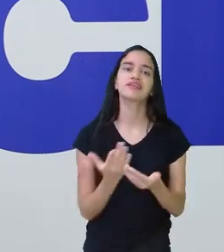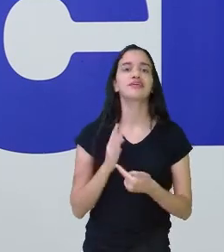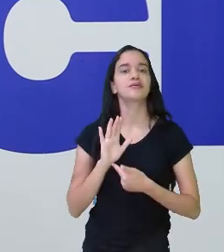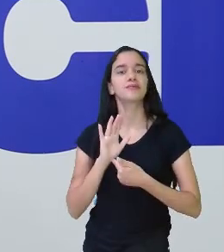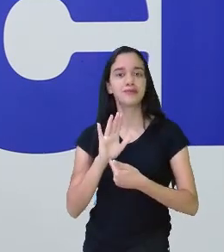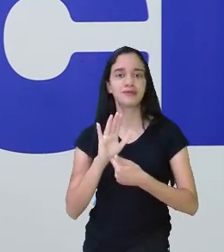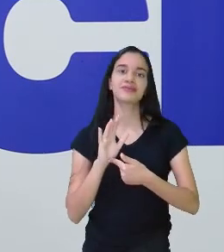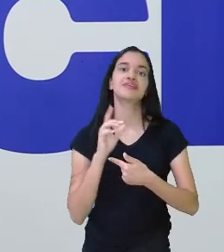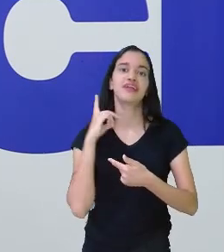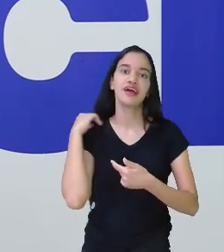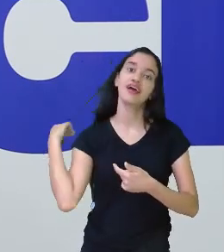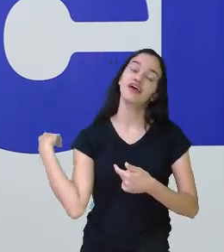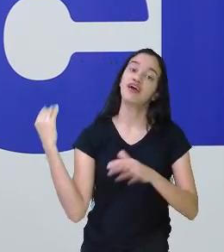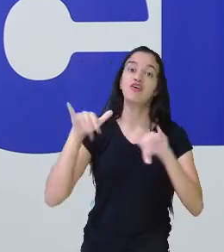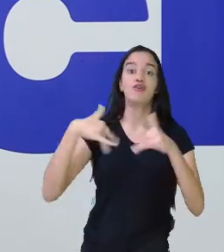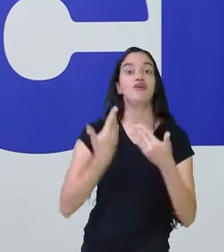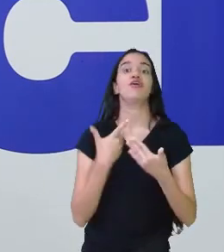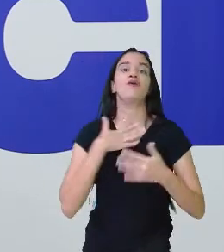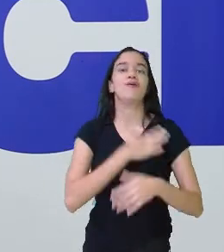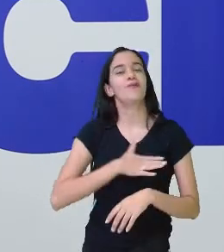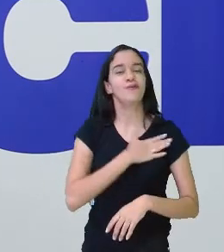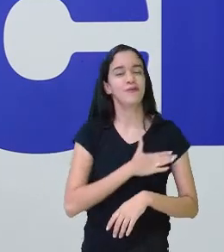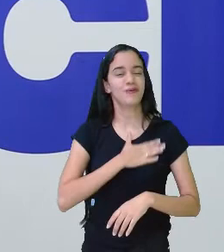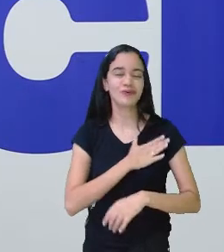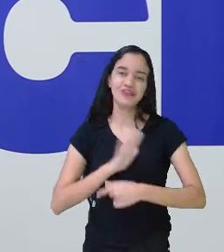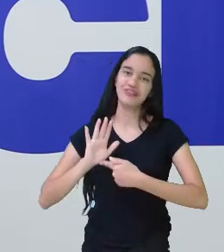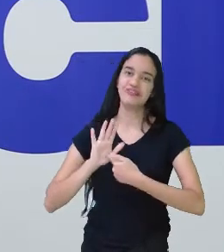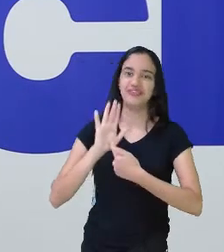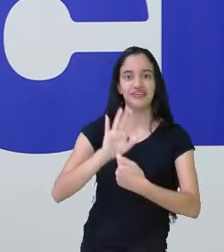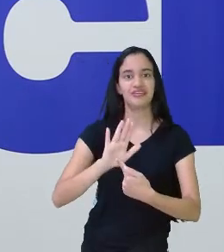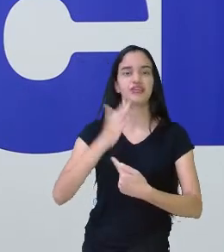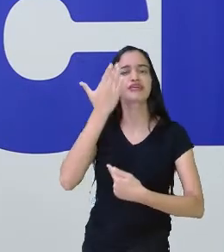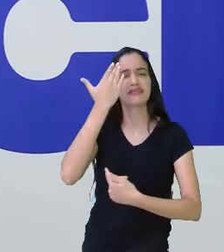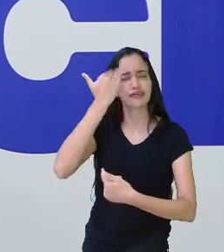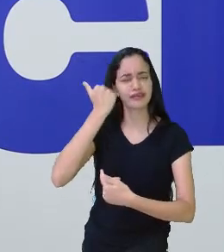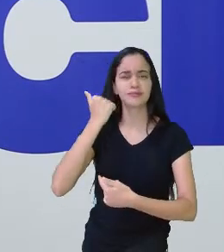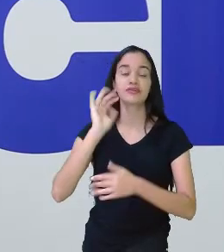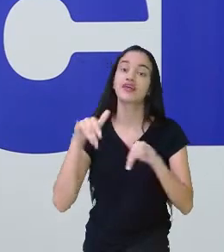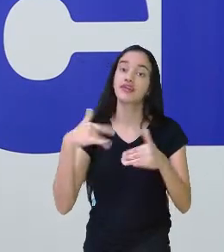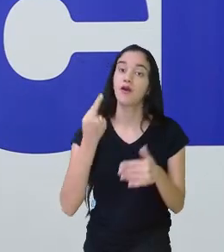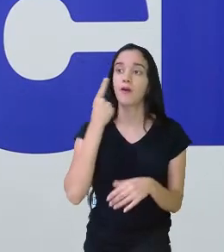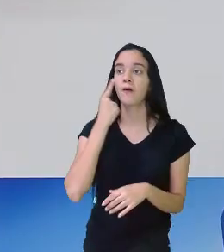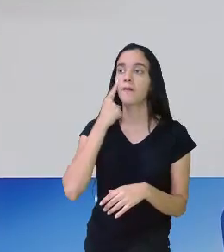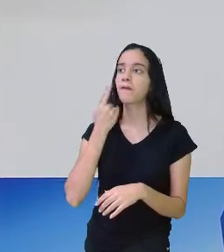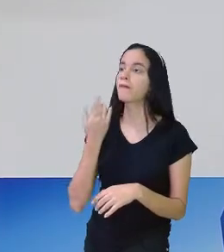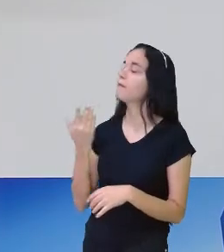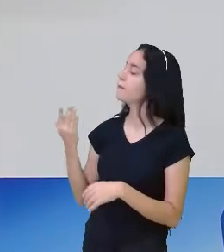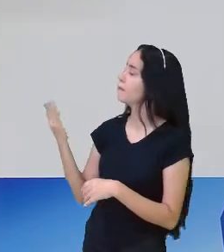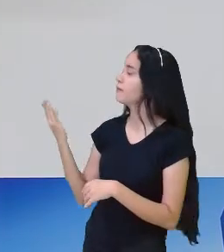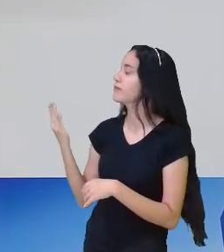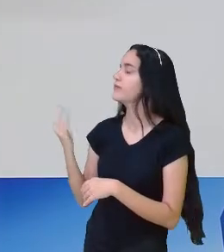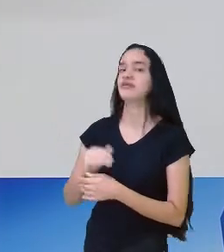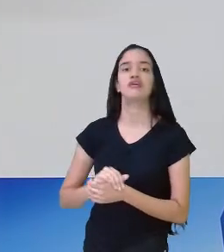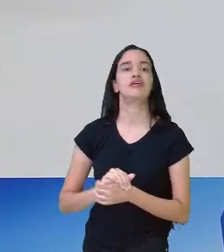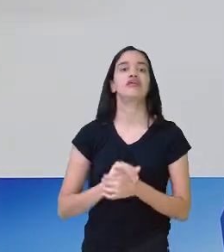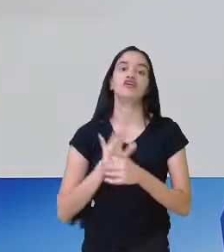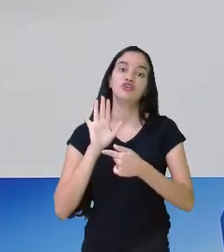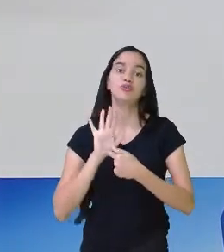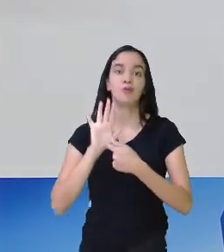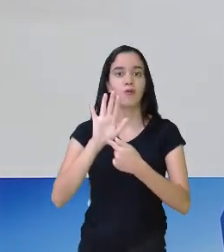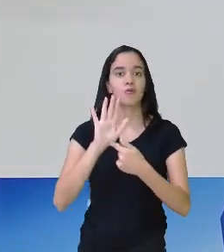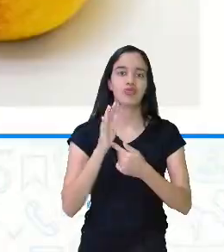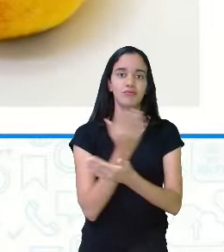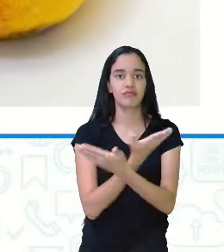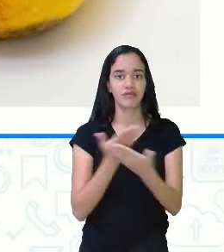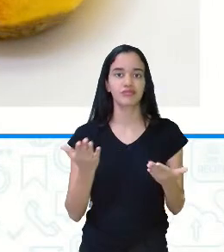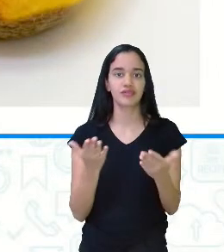serviço, viu? Vocês sabem que eu gosto que vocês mostrem serviço. Então, gente, olha só, deixa eu mostrar aqui para vocês também